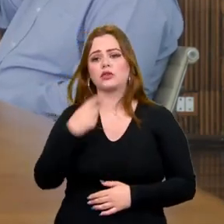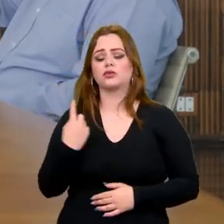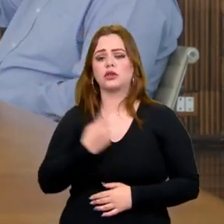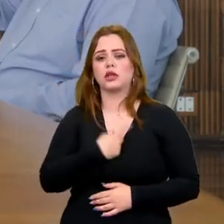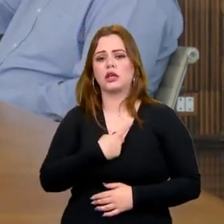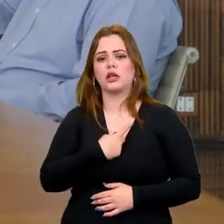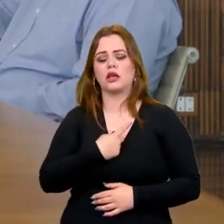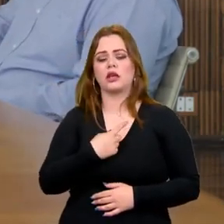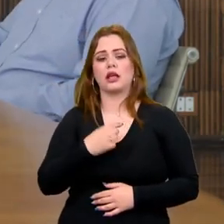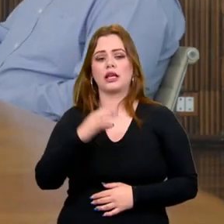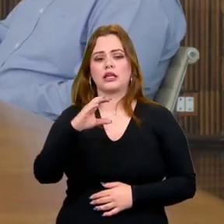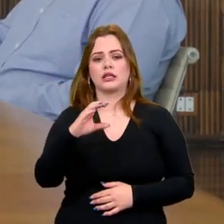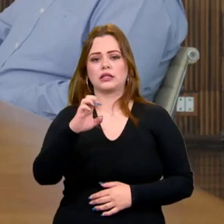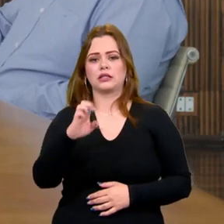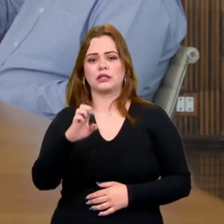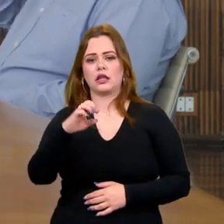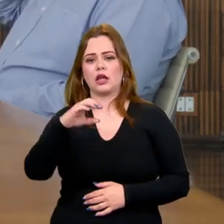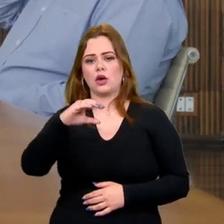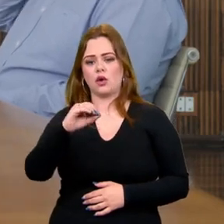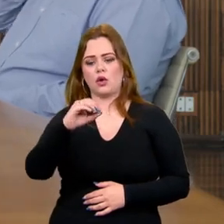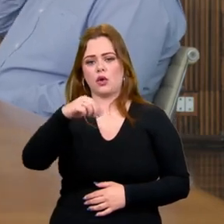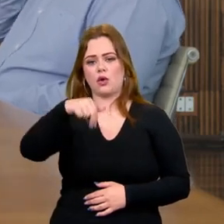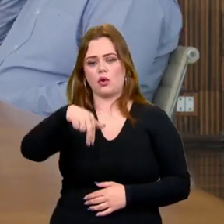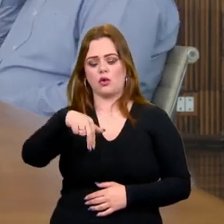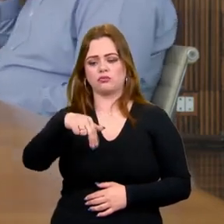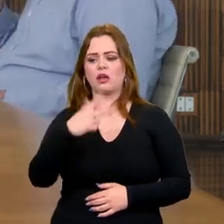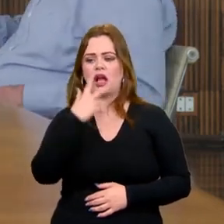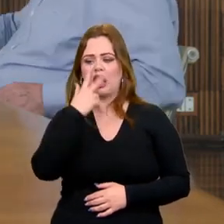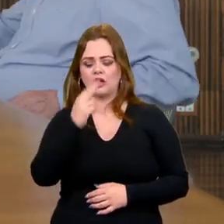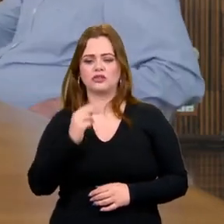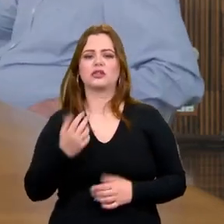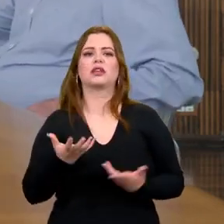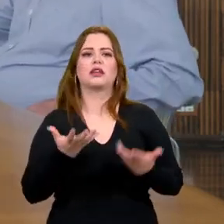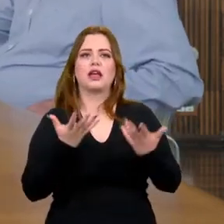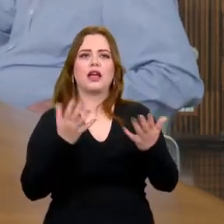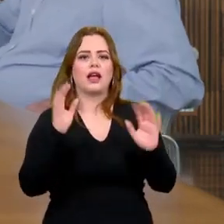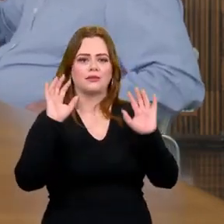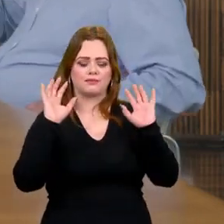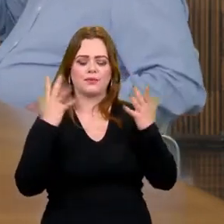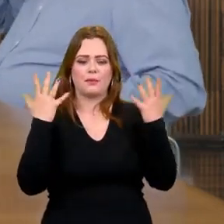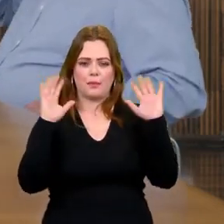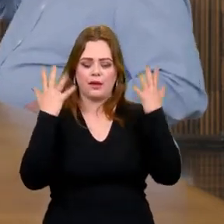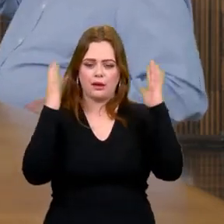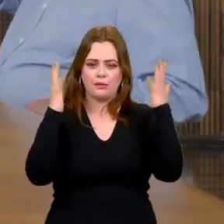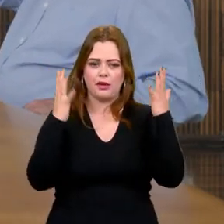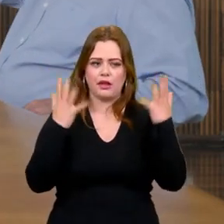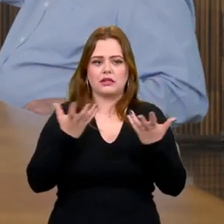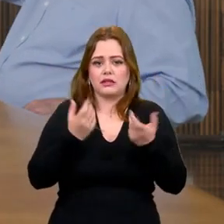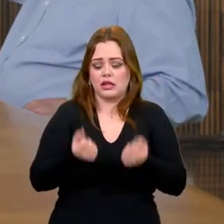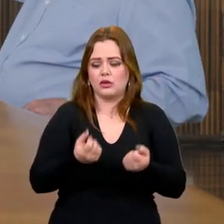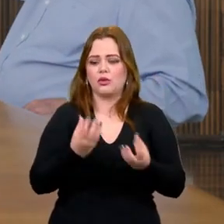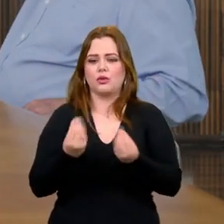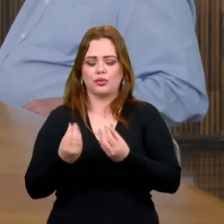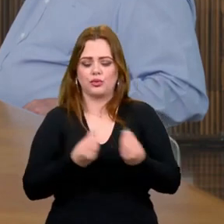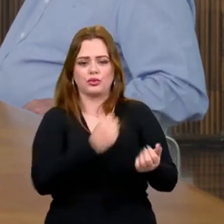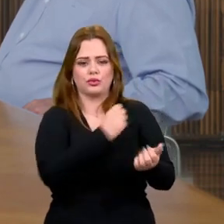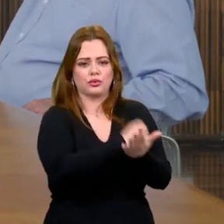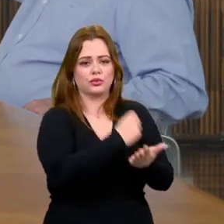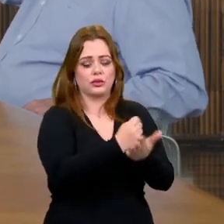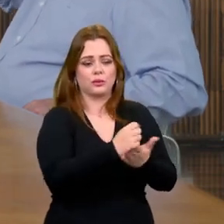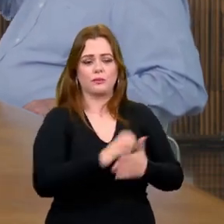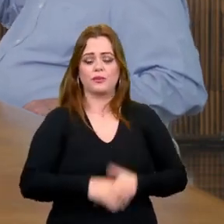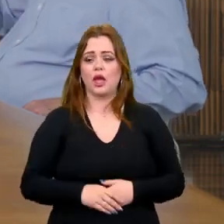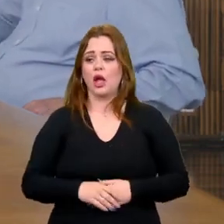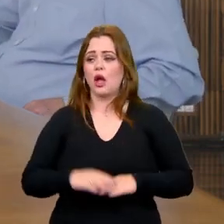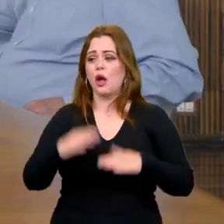contratou parabéns valeu obrigado Presidente eu queria agradecer a todo mundo que tava ouvindo a gente e como as coisas mudaram né antes tinha